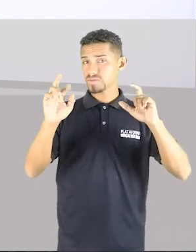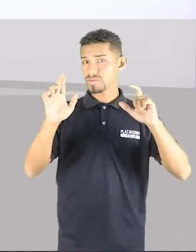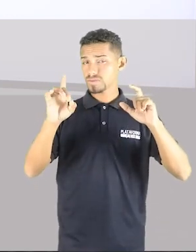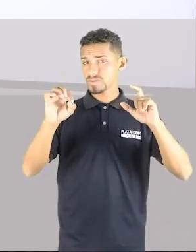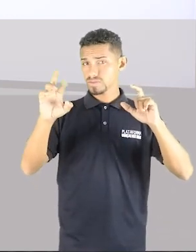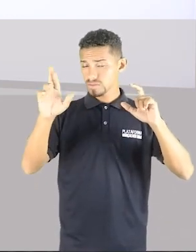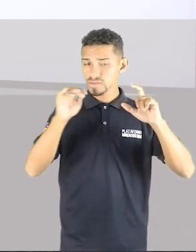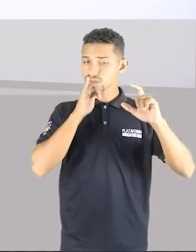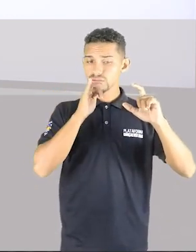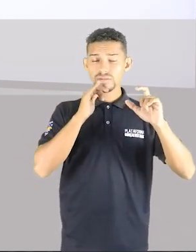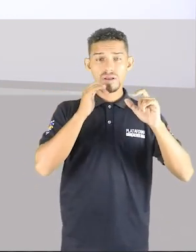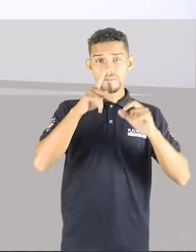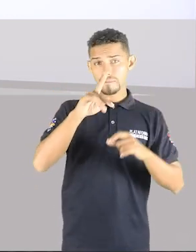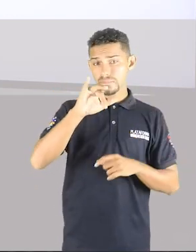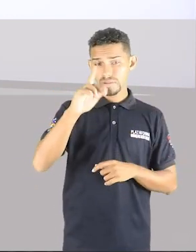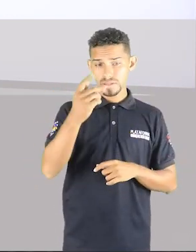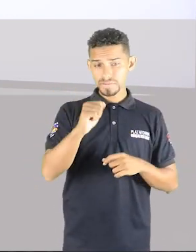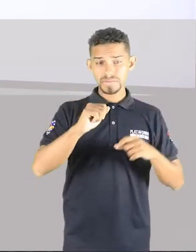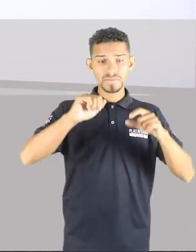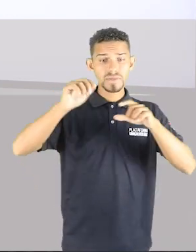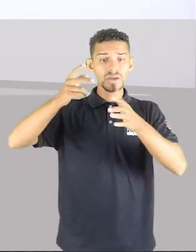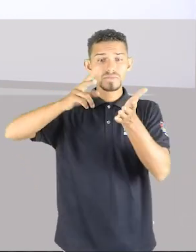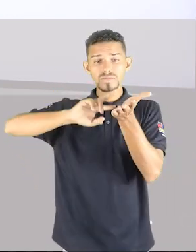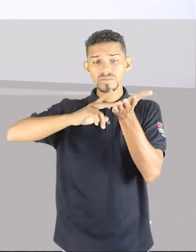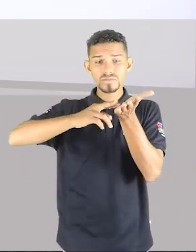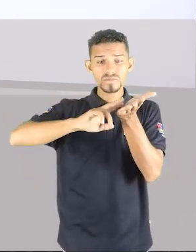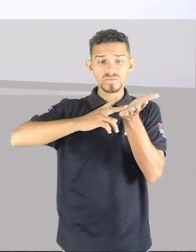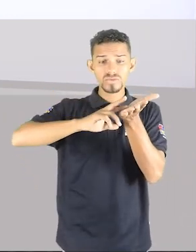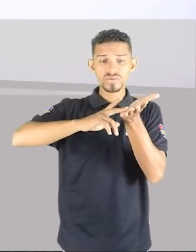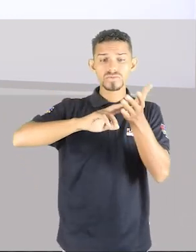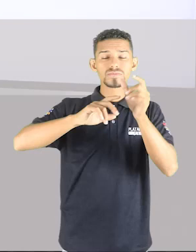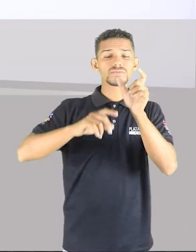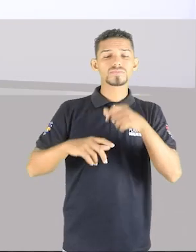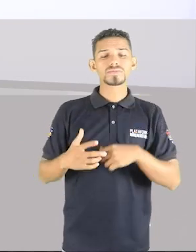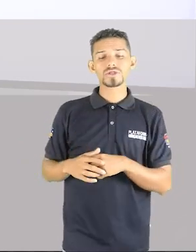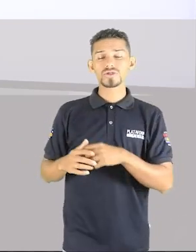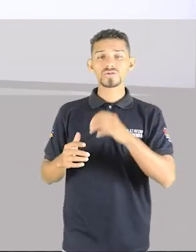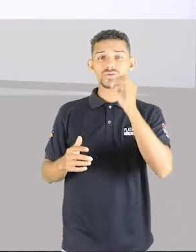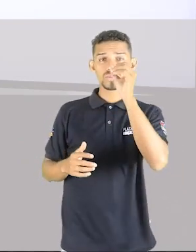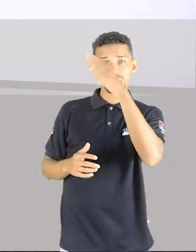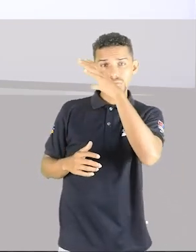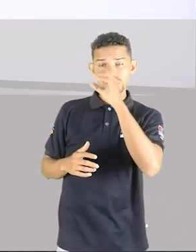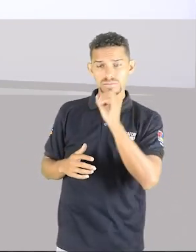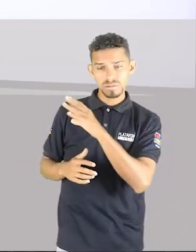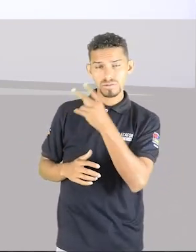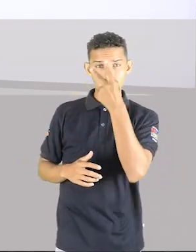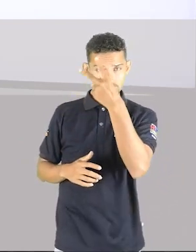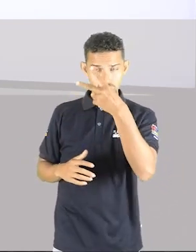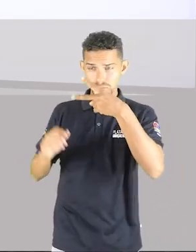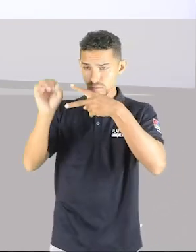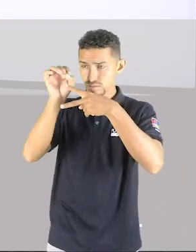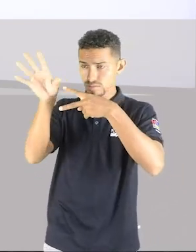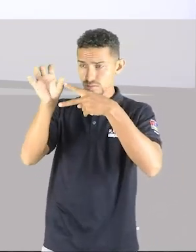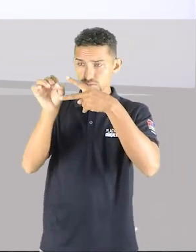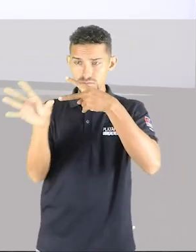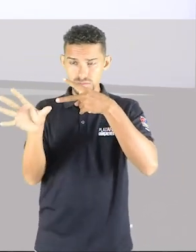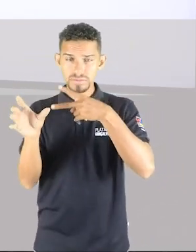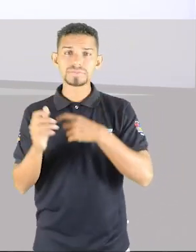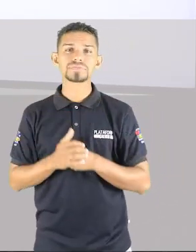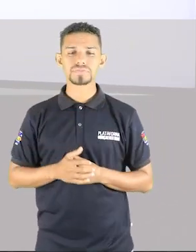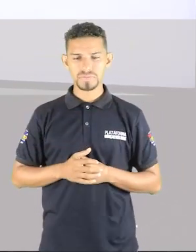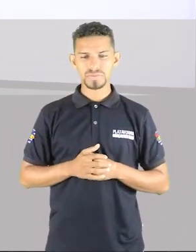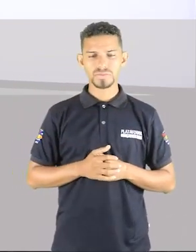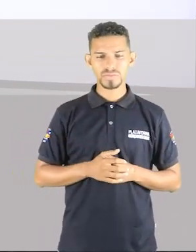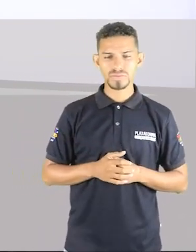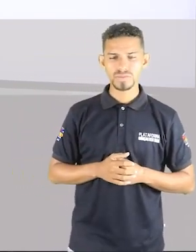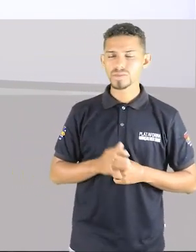interruptor uma chave liga desliga e duas lâmpadas então vejam que elas são conectadas em um mesmo